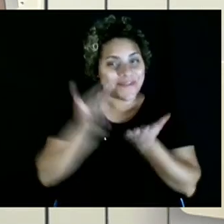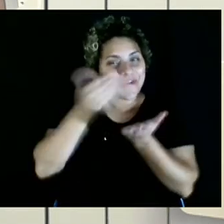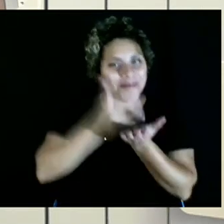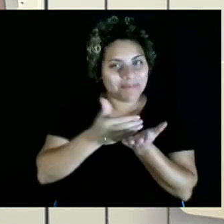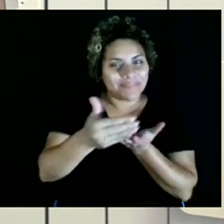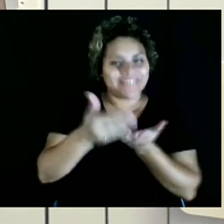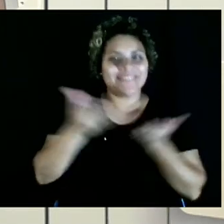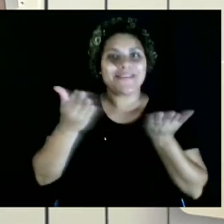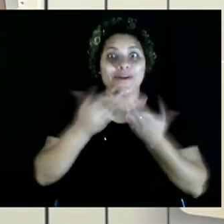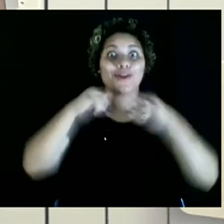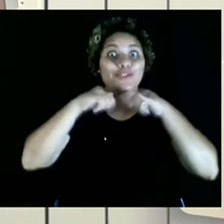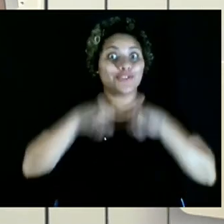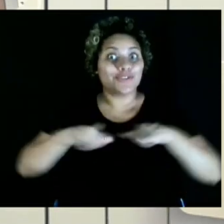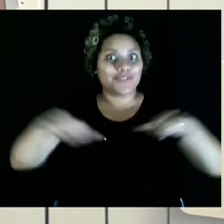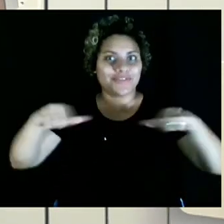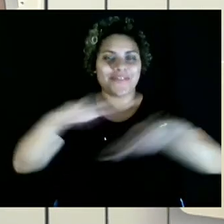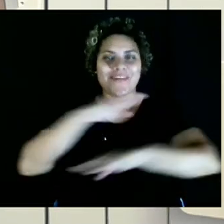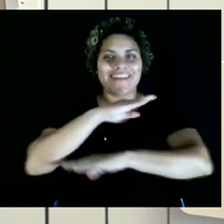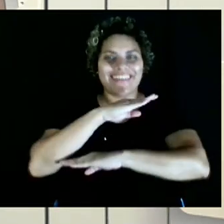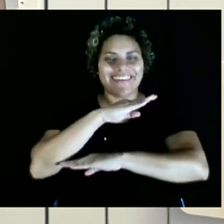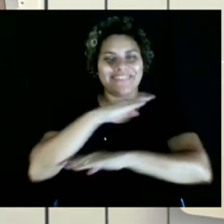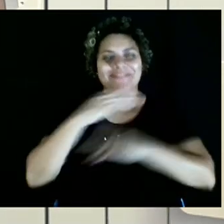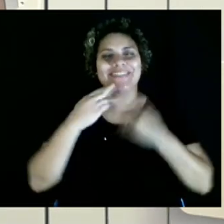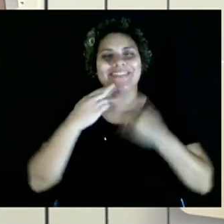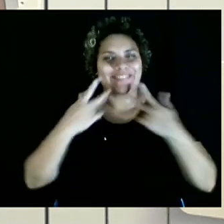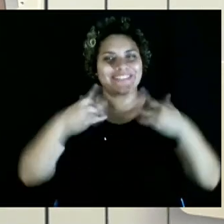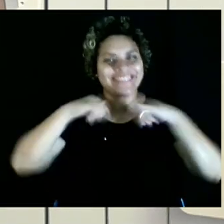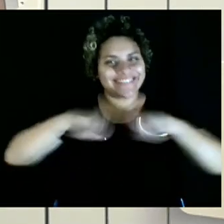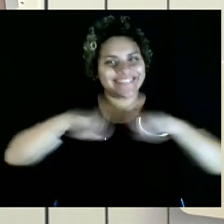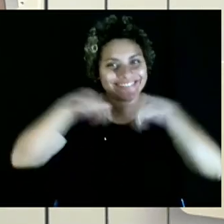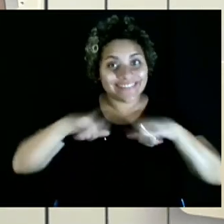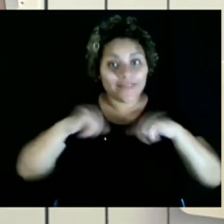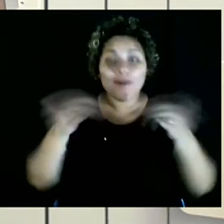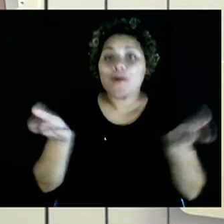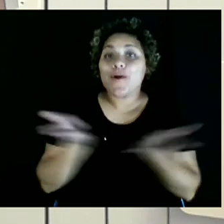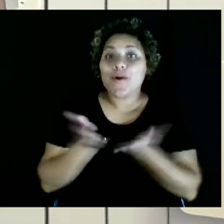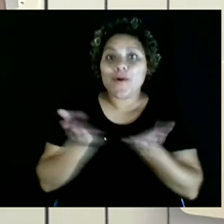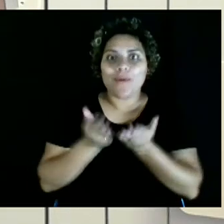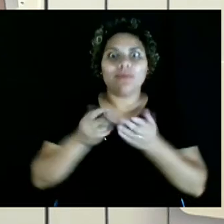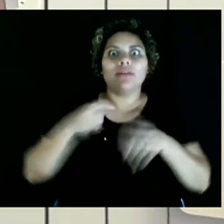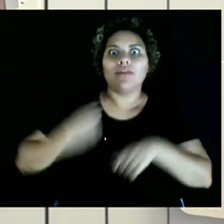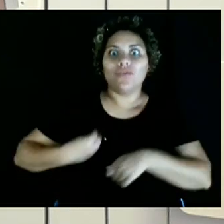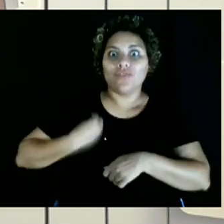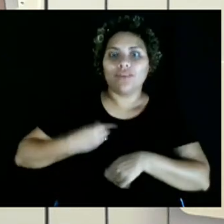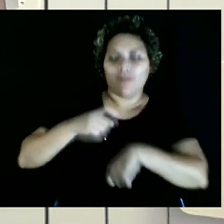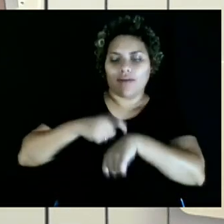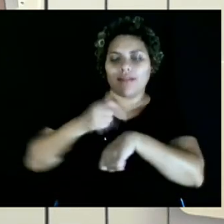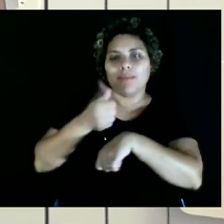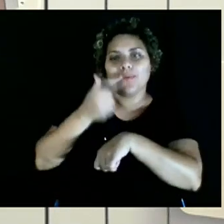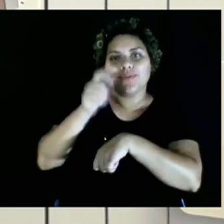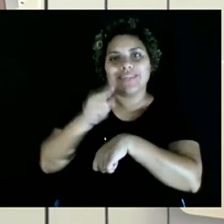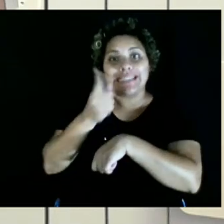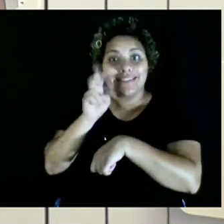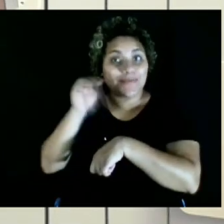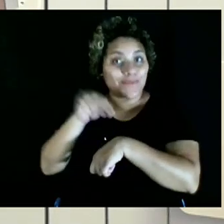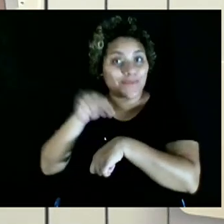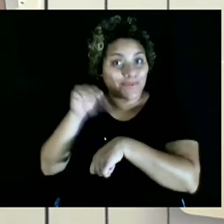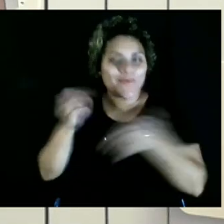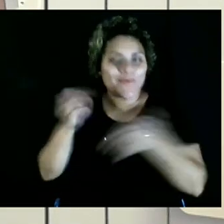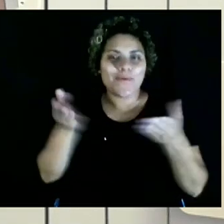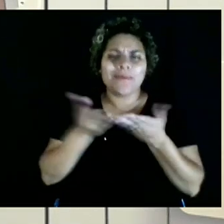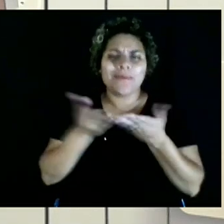Notícia, ao vivo, meio-dia mais 15 minutos. Muito obrigado pela sua companhia, pela sua audiência e